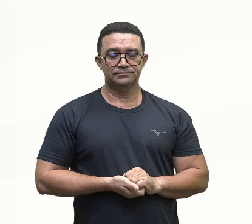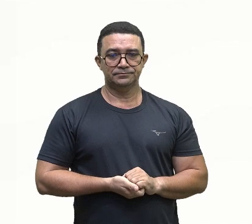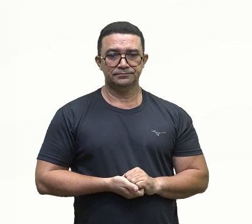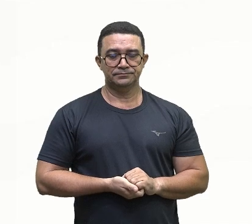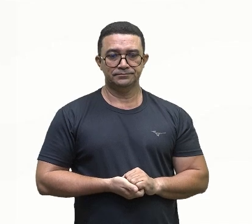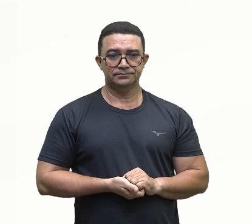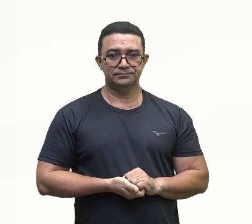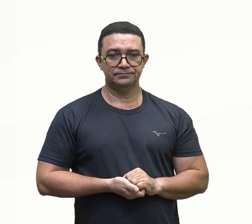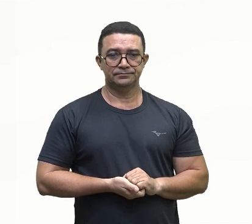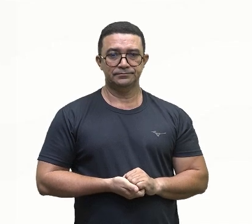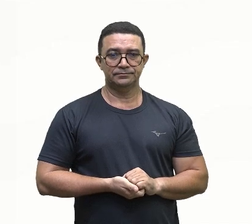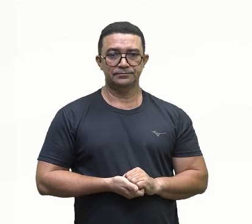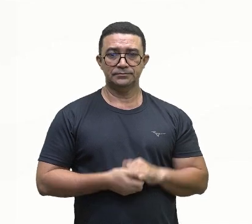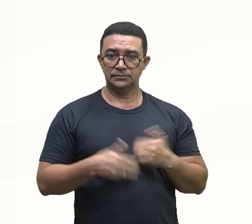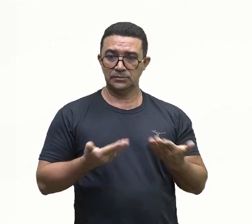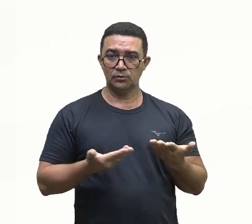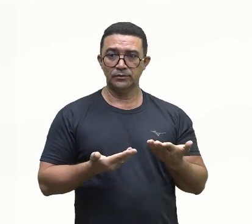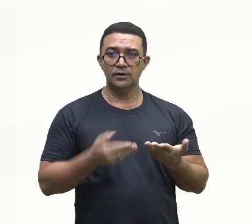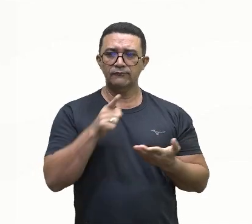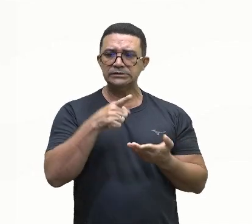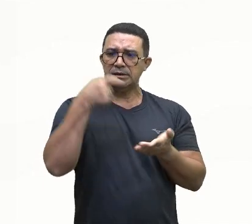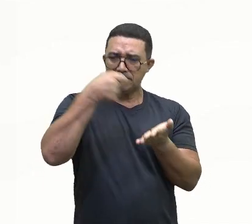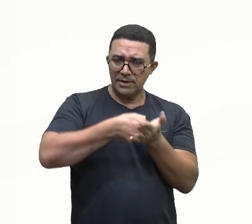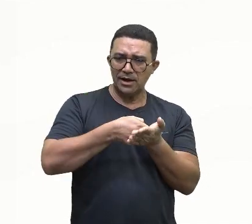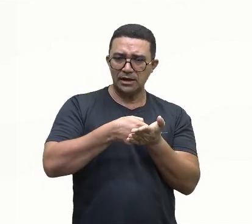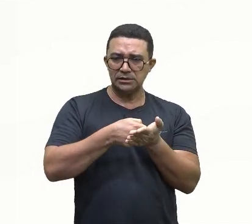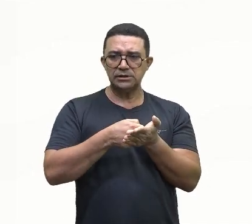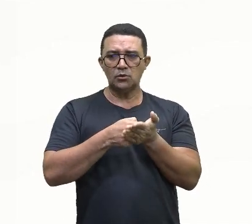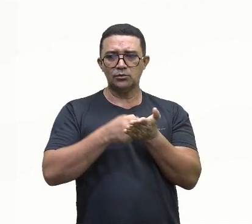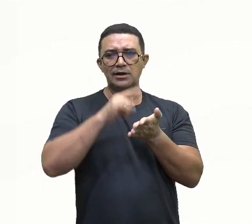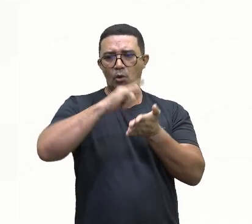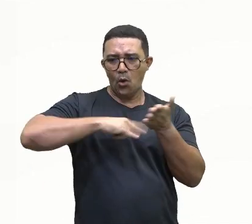item. Que quando você paga suas contas em dia